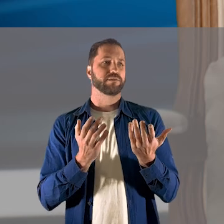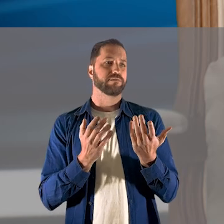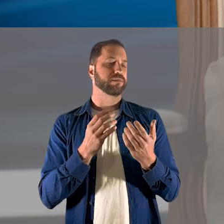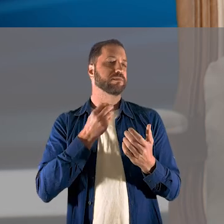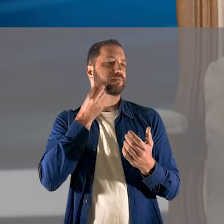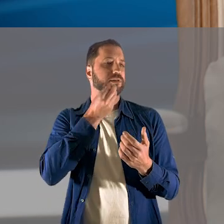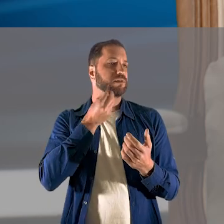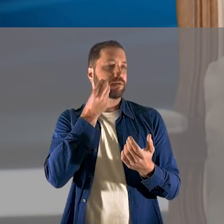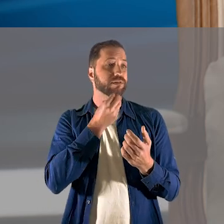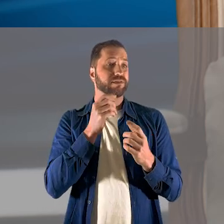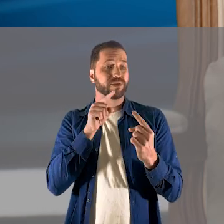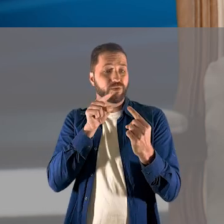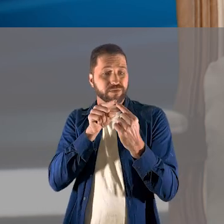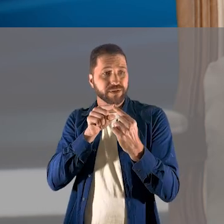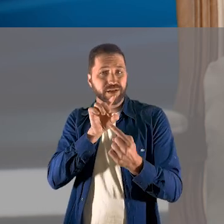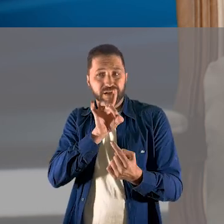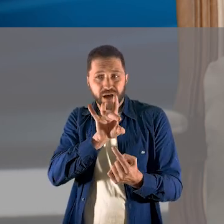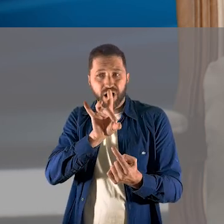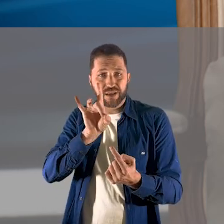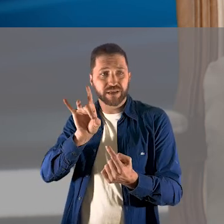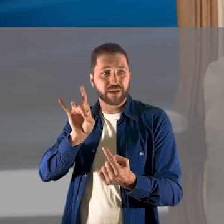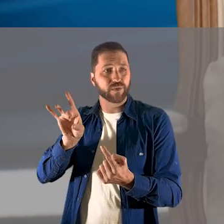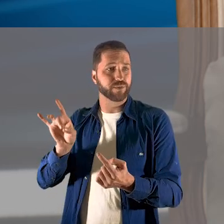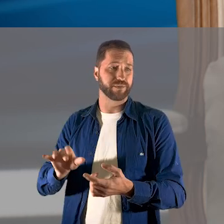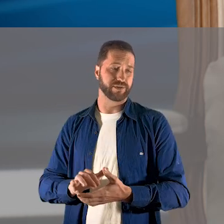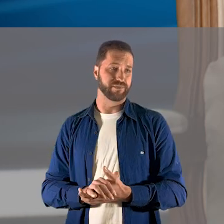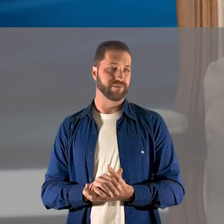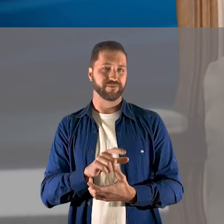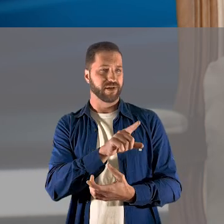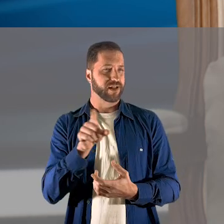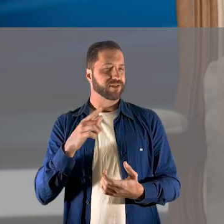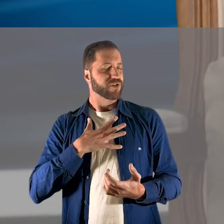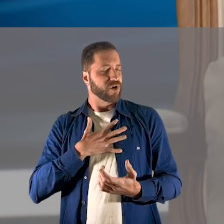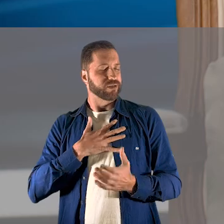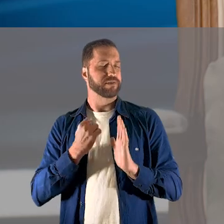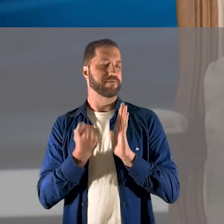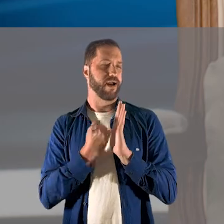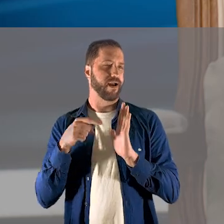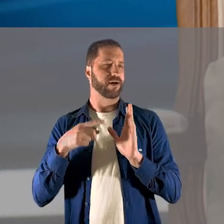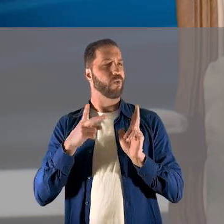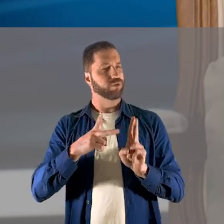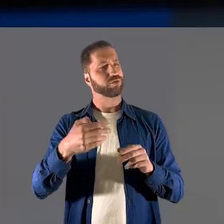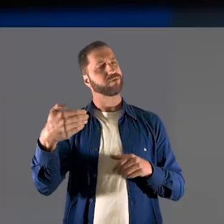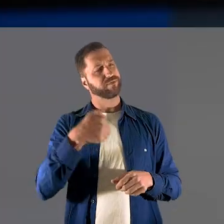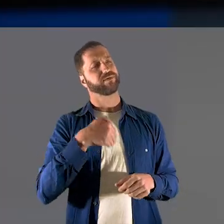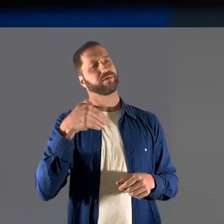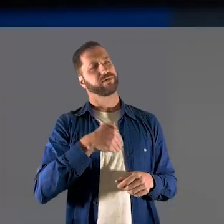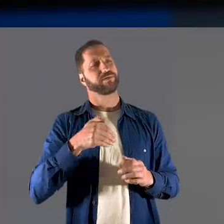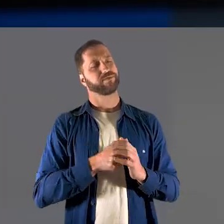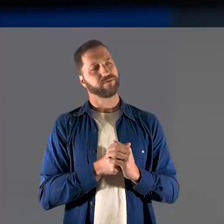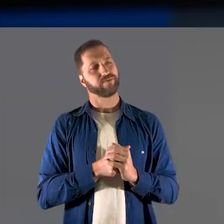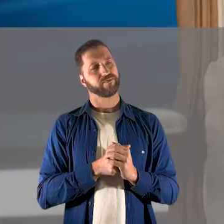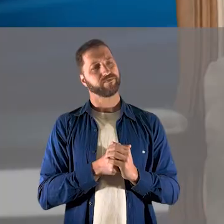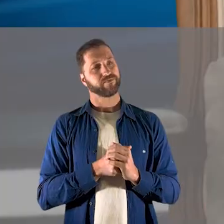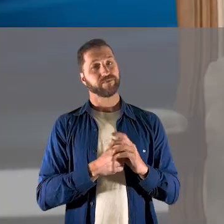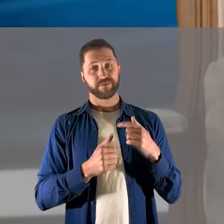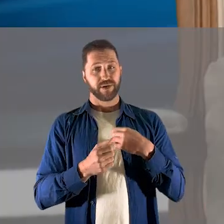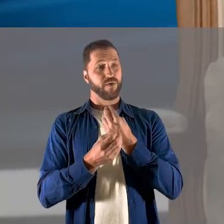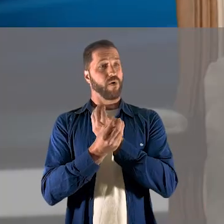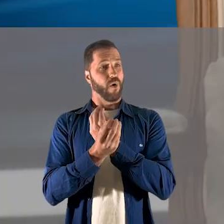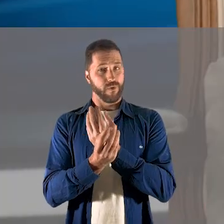exclusiva memorável e pessoal para cada uma delas para ela se tornarem Leal a marca sim porque